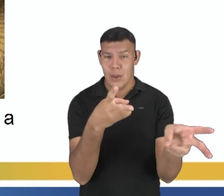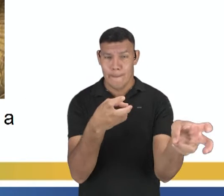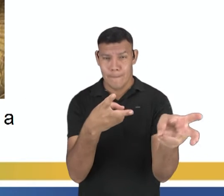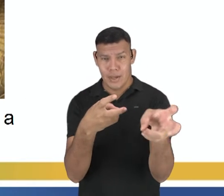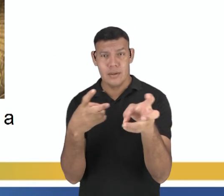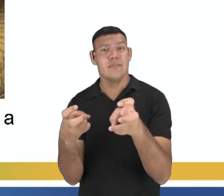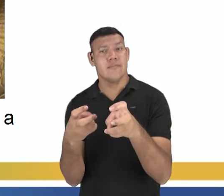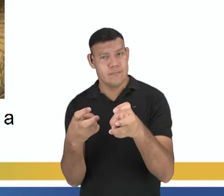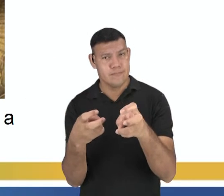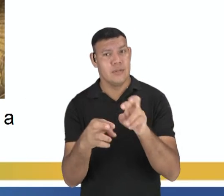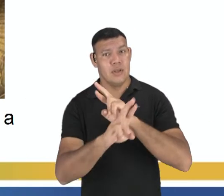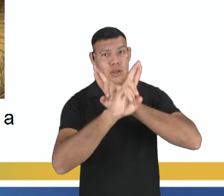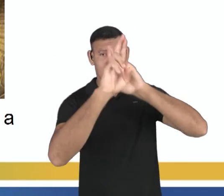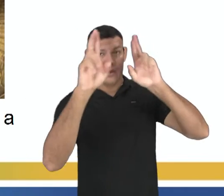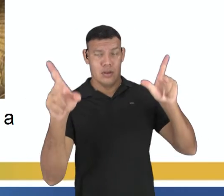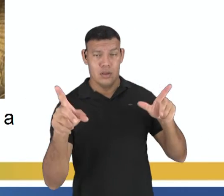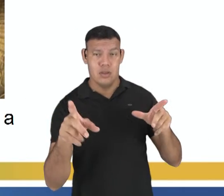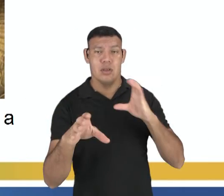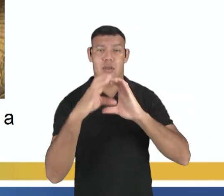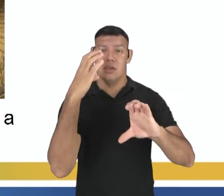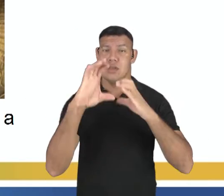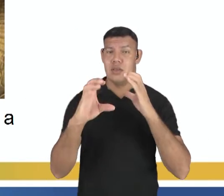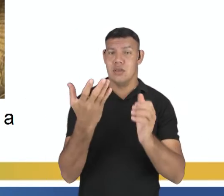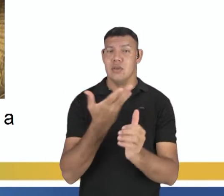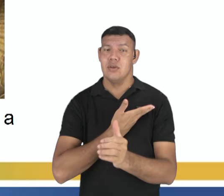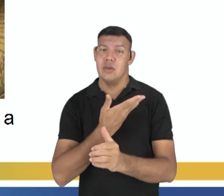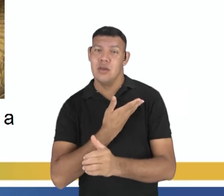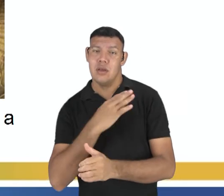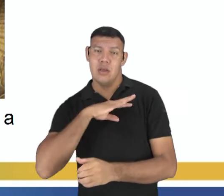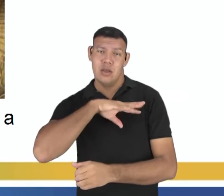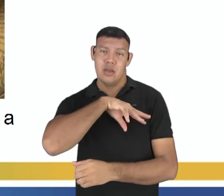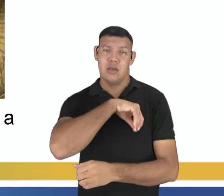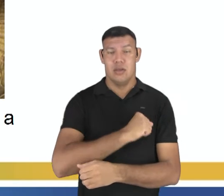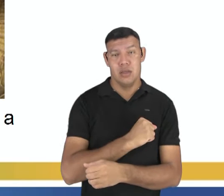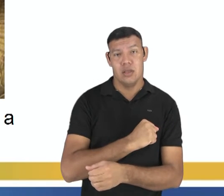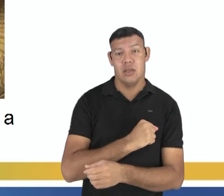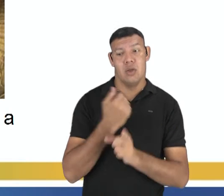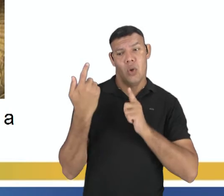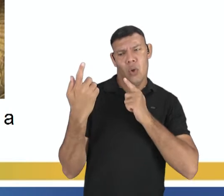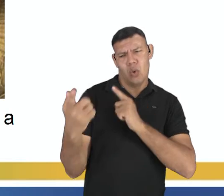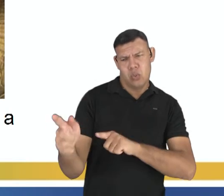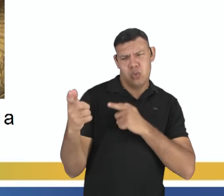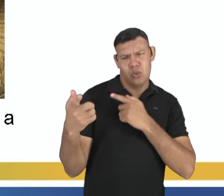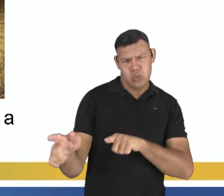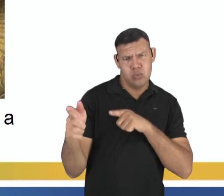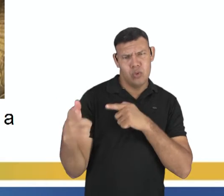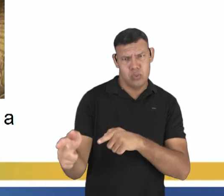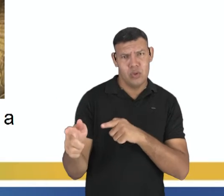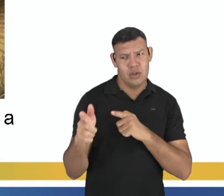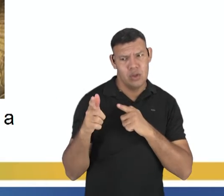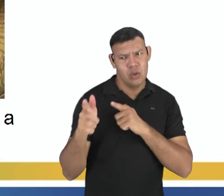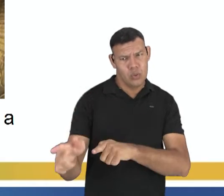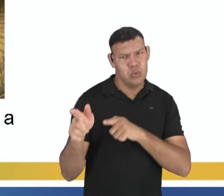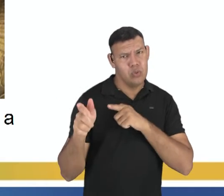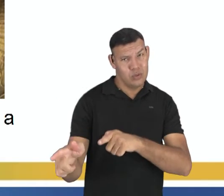diferença entre as cantigas de amigo e de amor, a de escárnio e maldizer, porque são características